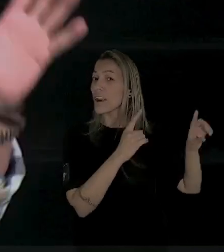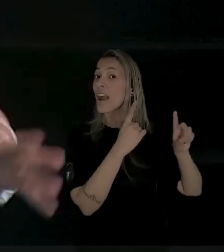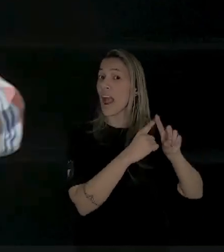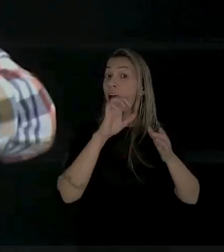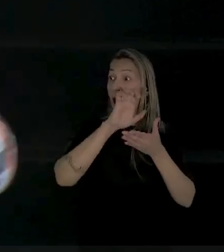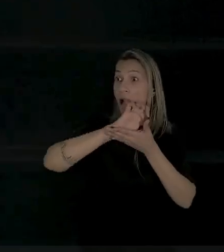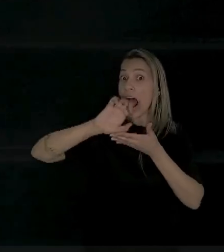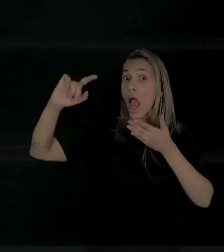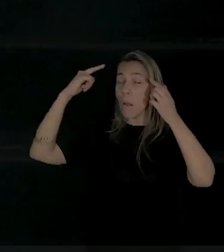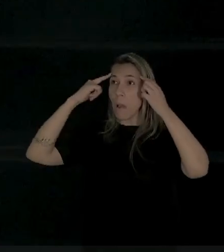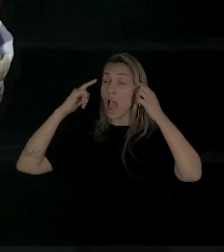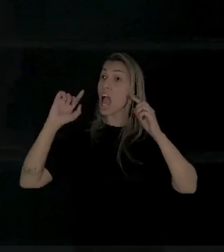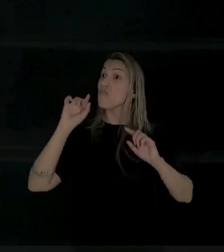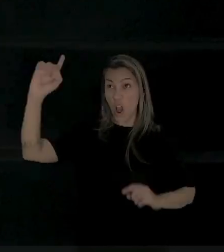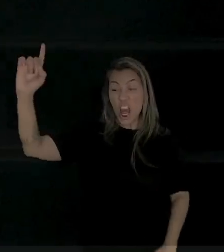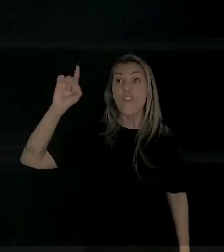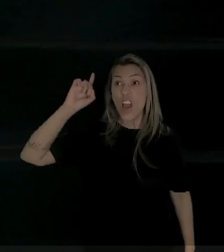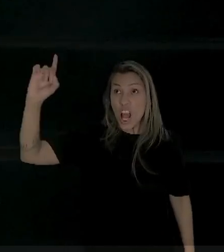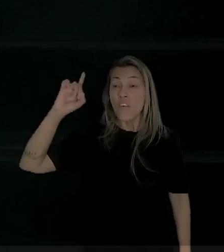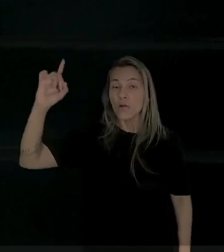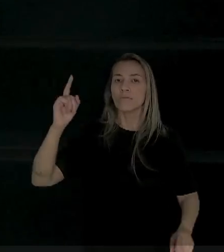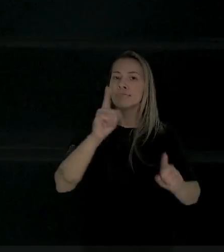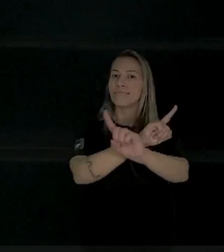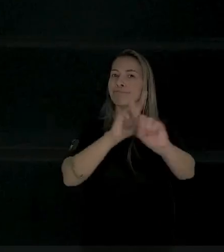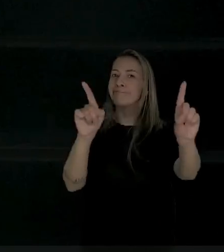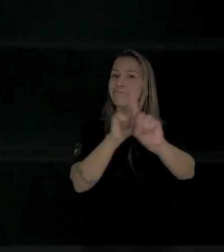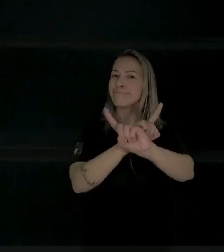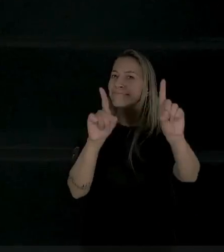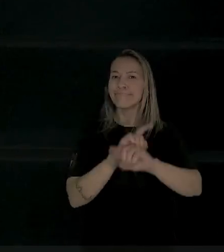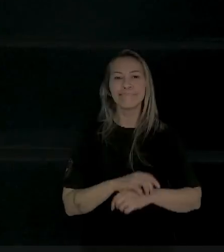ele achou que Deus tinha permitido aquilo. Deus não está nisso.